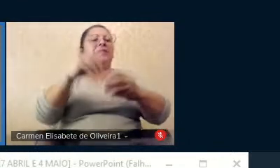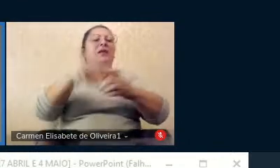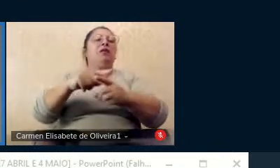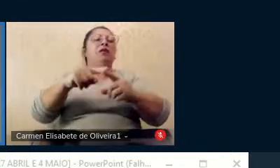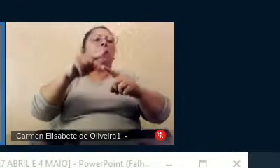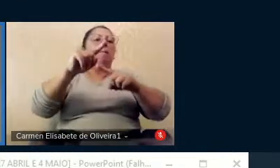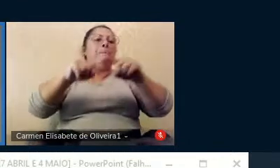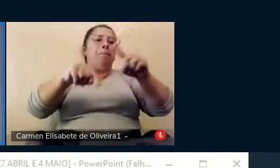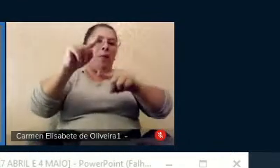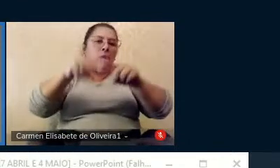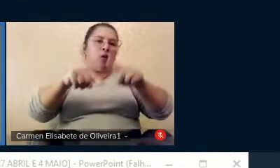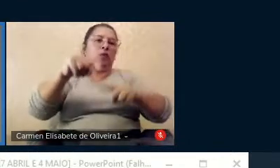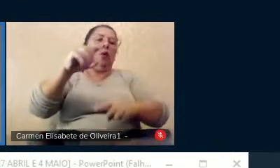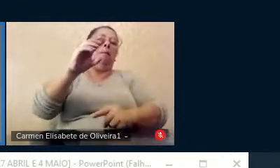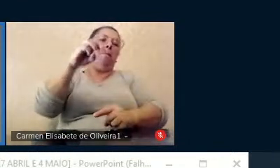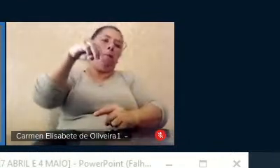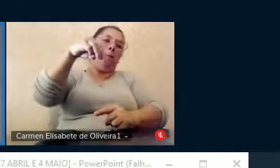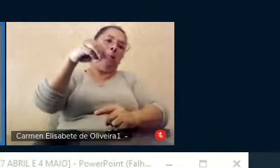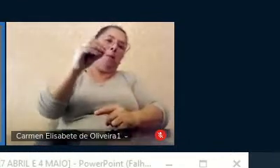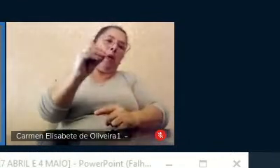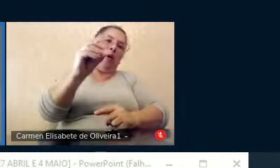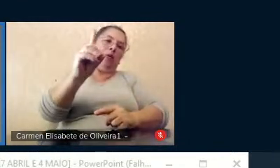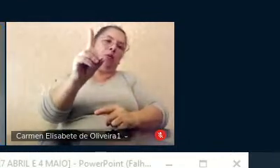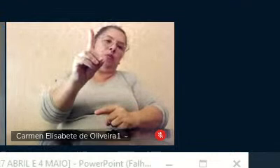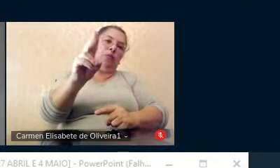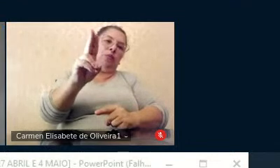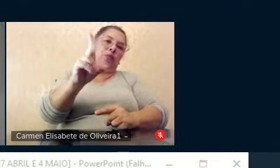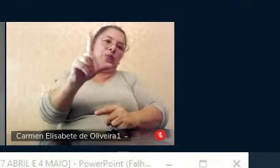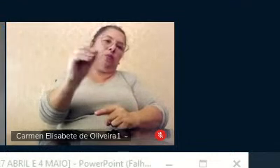então, hoje e na próxima semana.